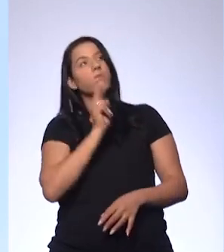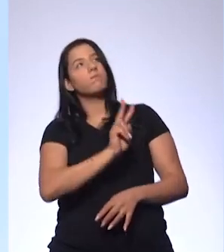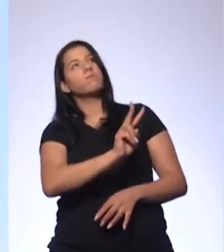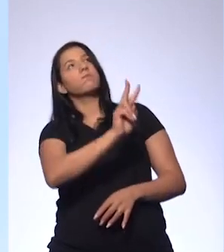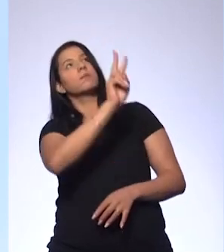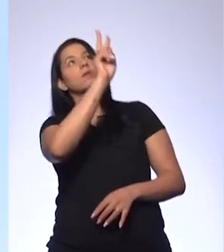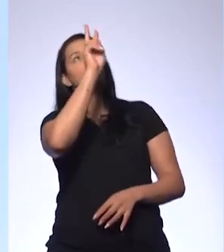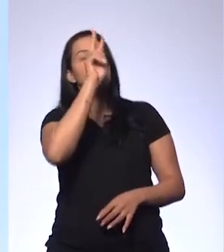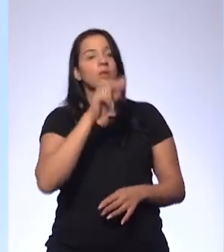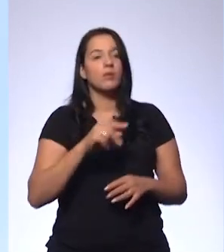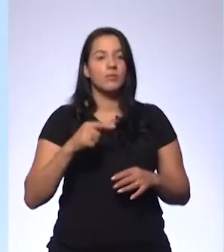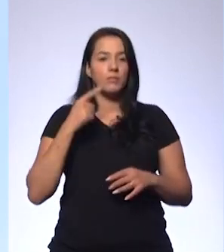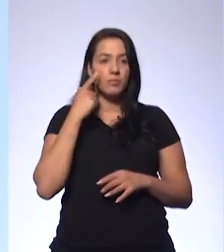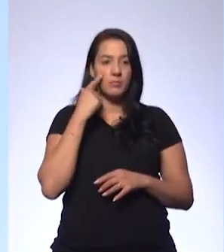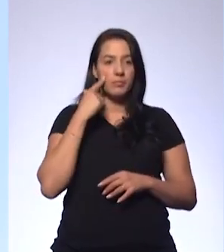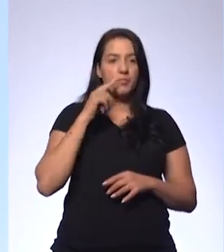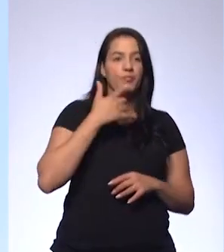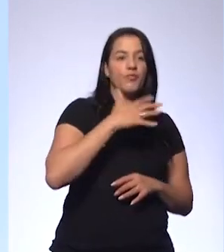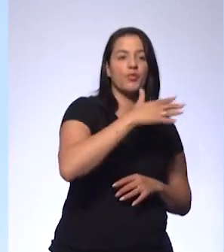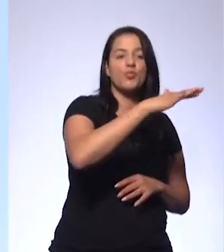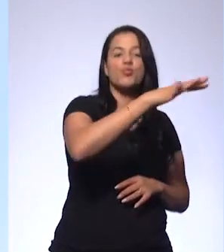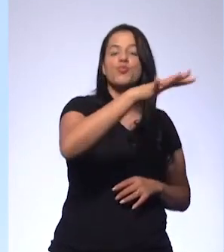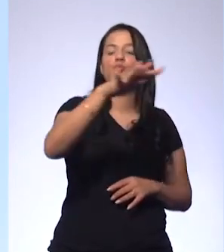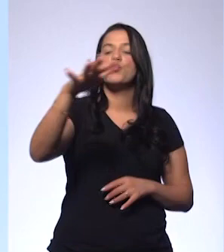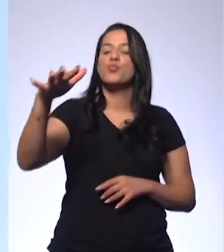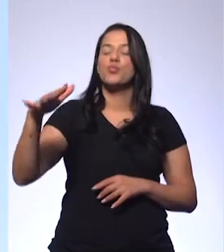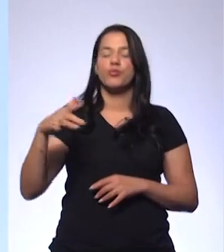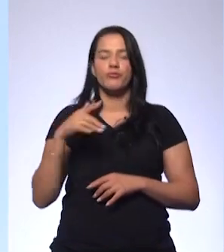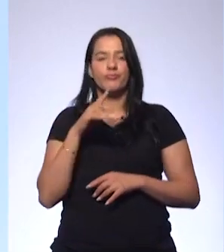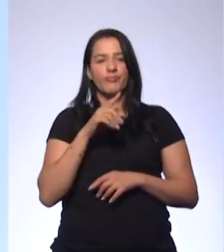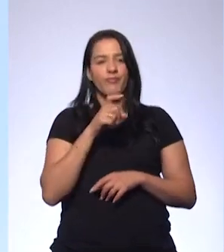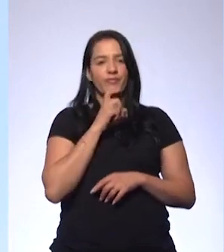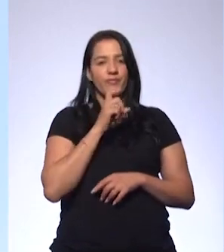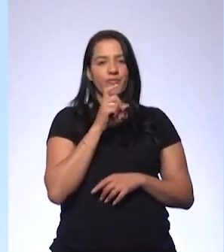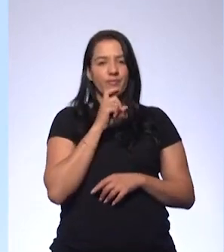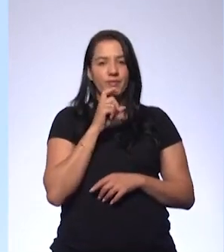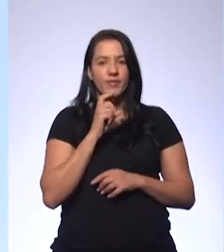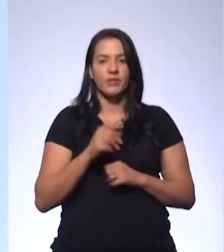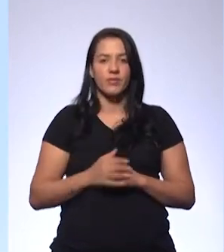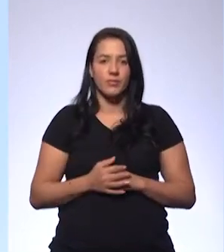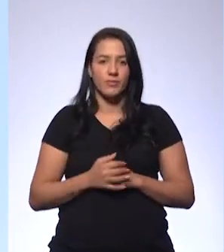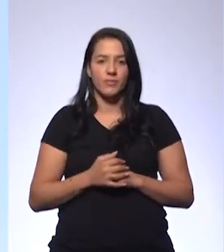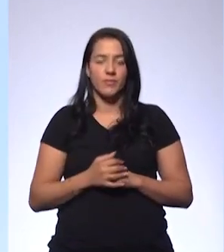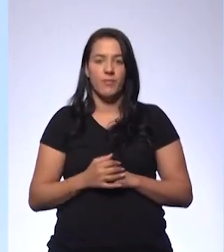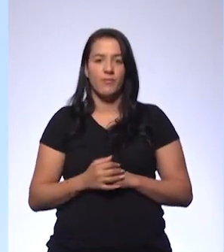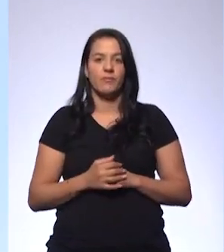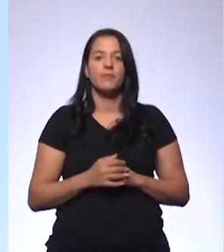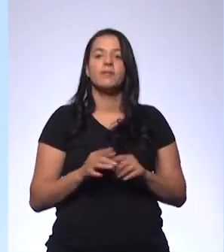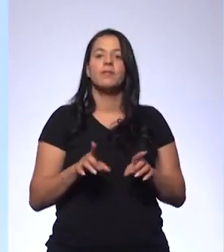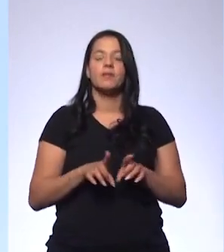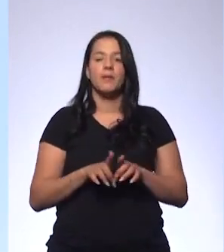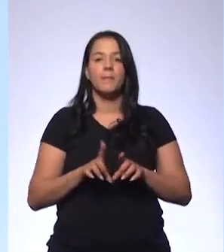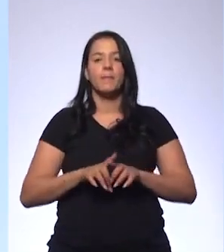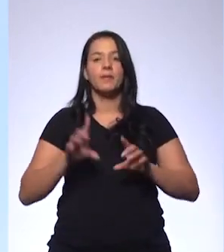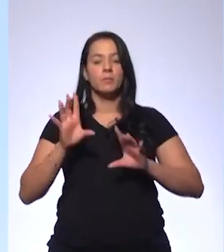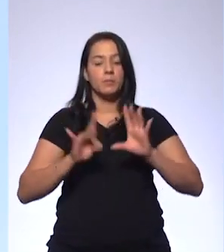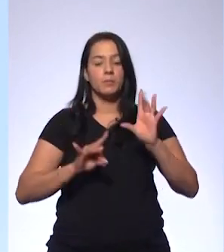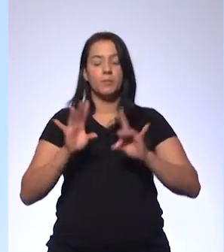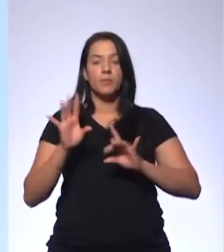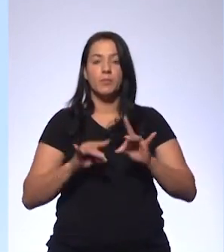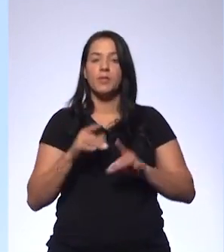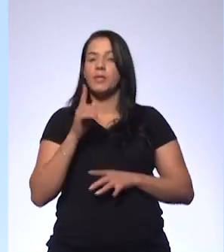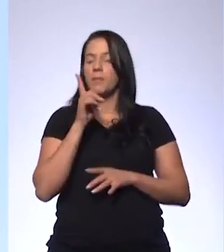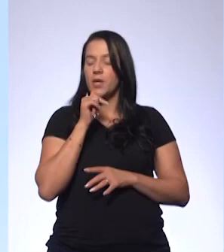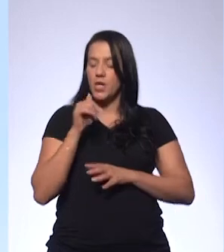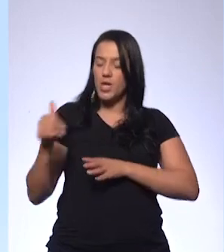olhar de cima, você vê aquele mar verde, né? Extremamente úmido, inclusive, a gente fala muito sobre os rios